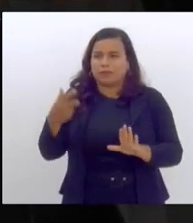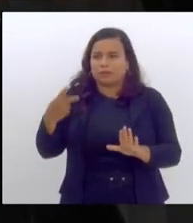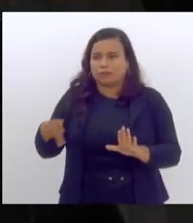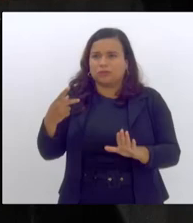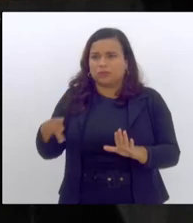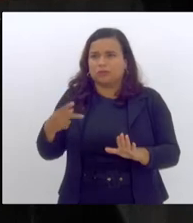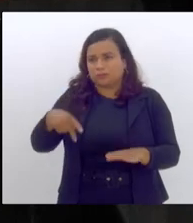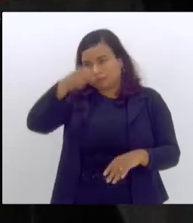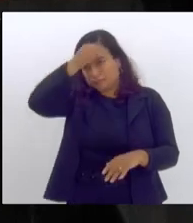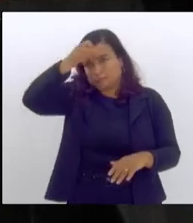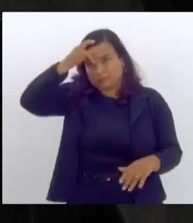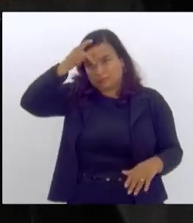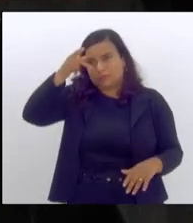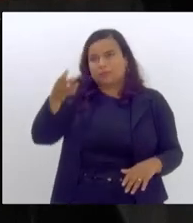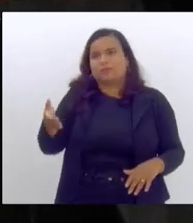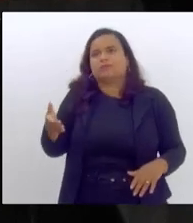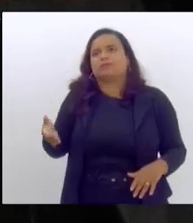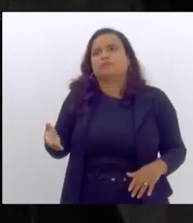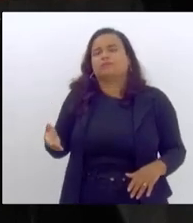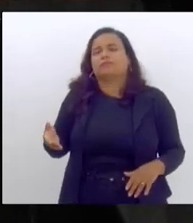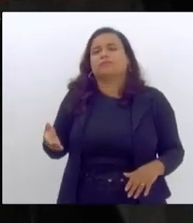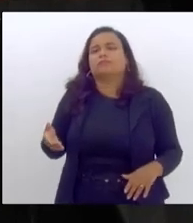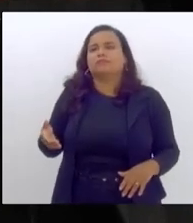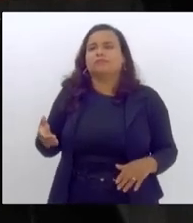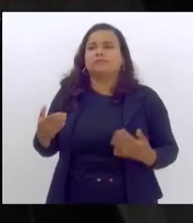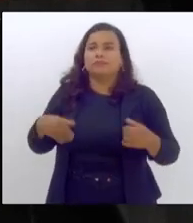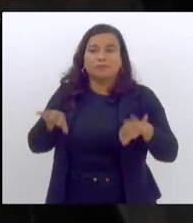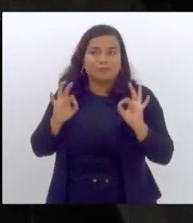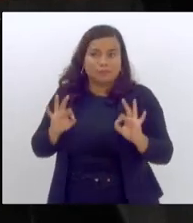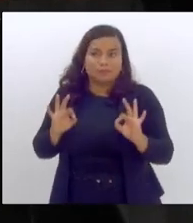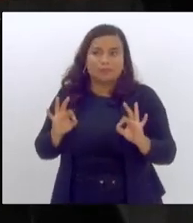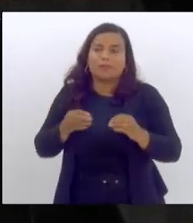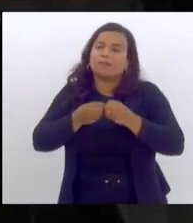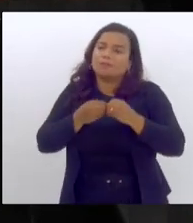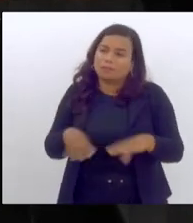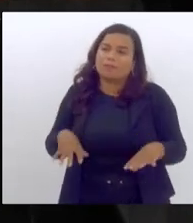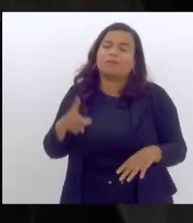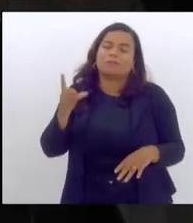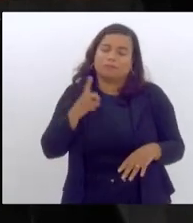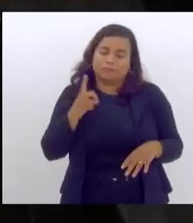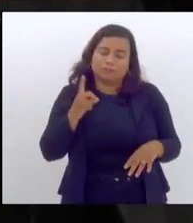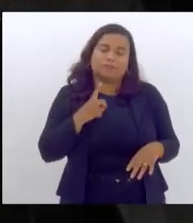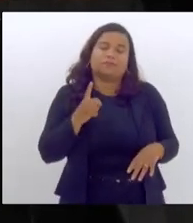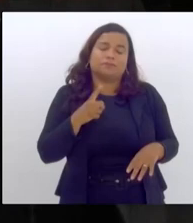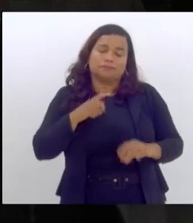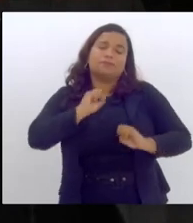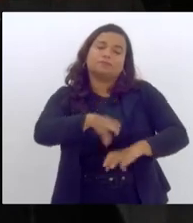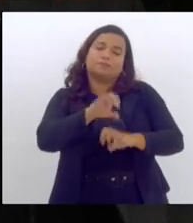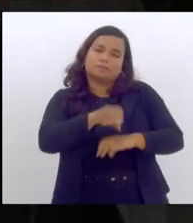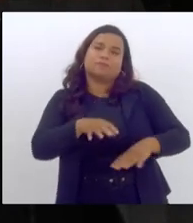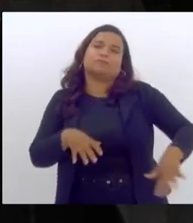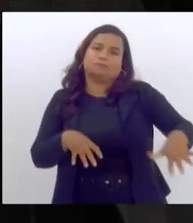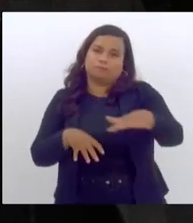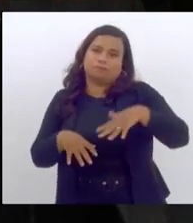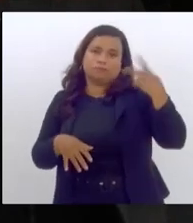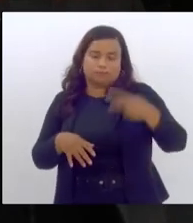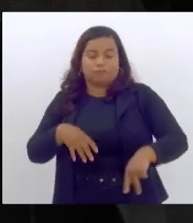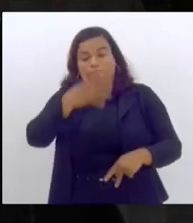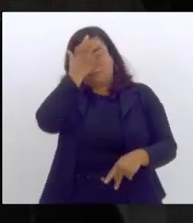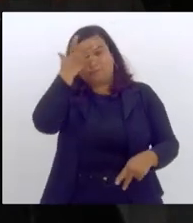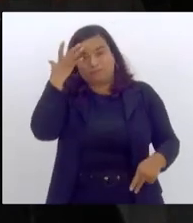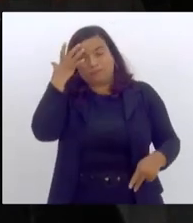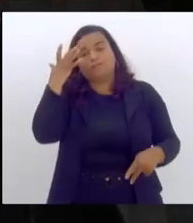prefeito, que com certeza traz prejuízo à educação das